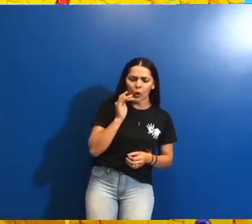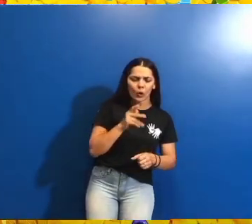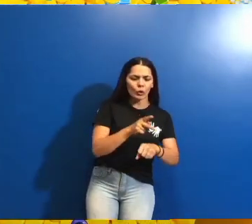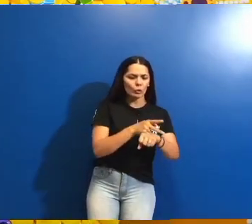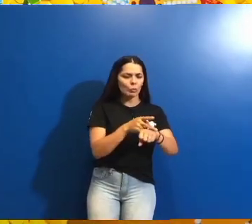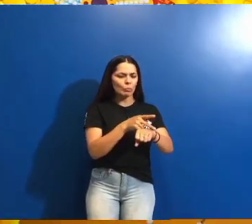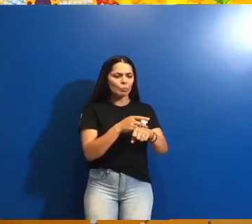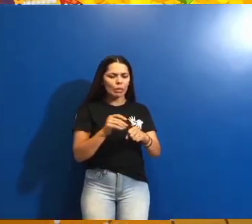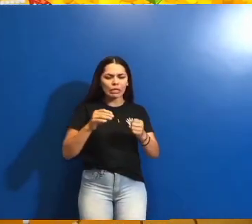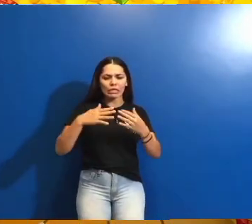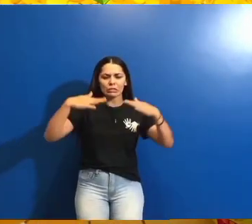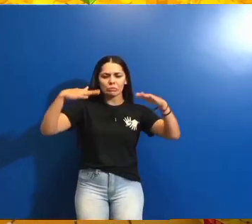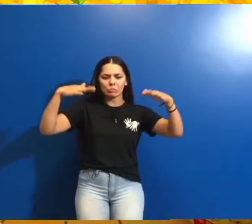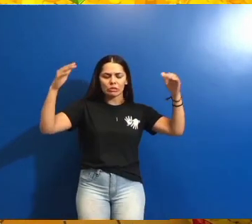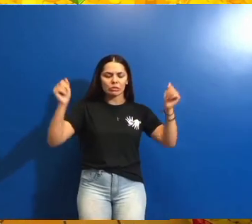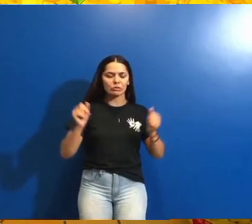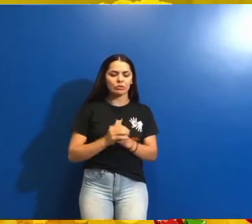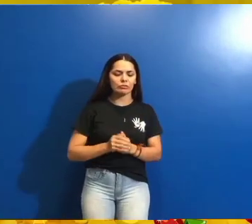tinha.